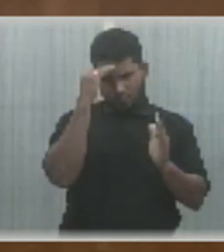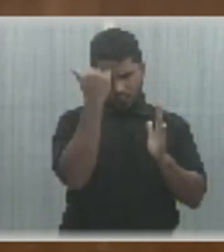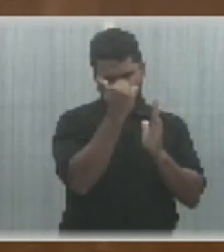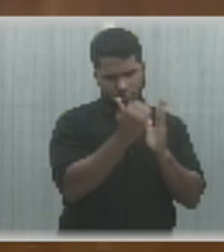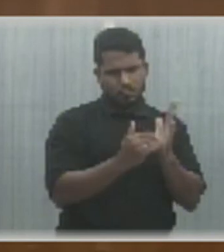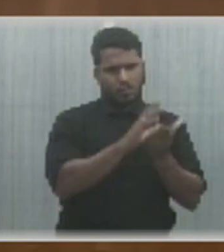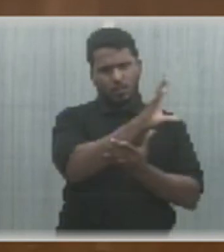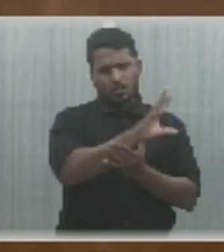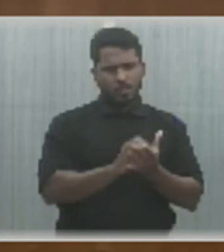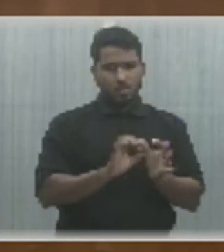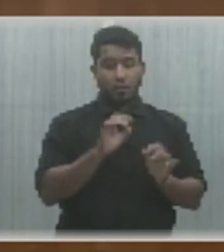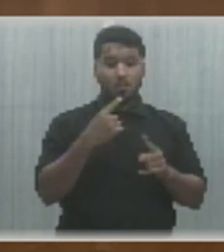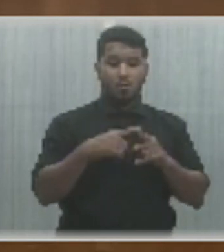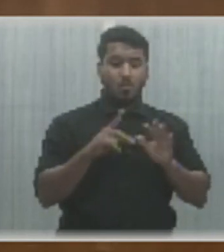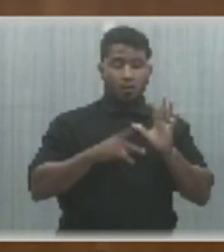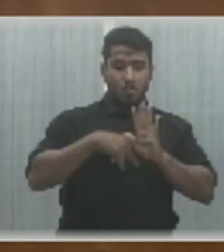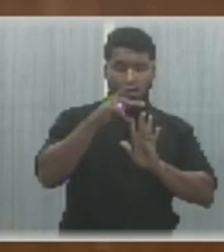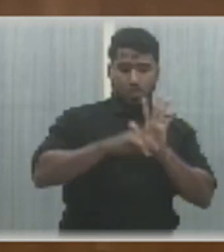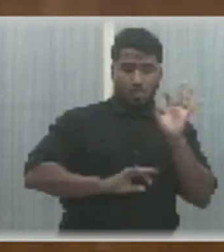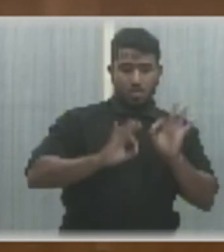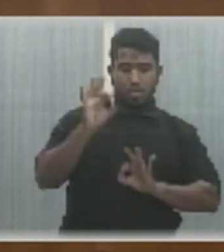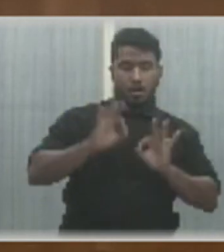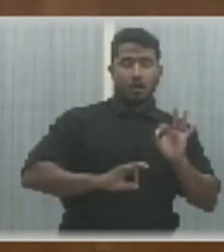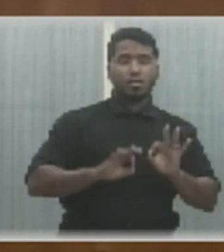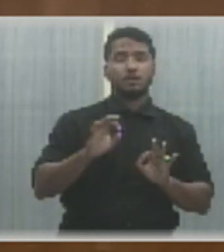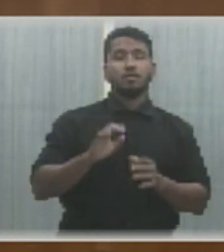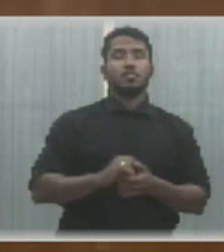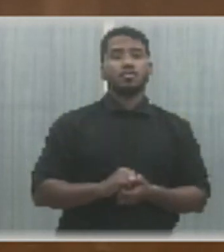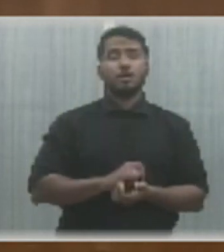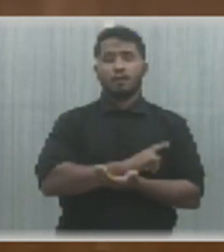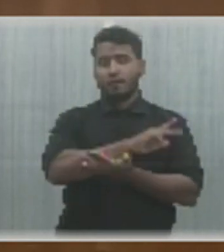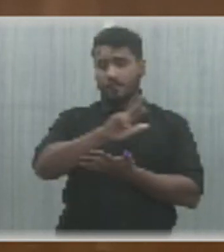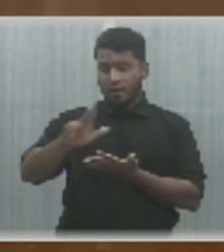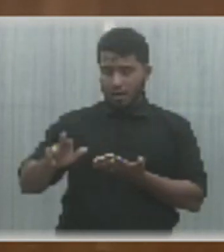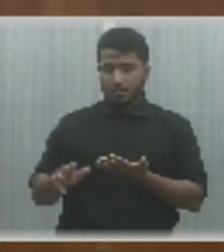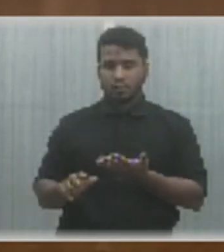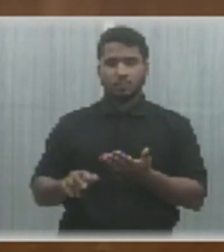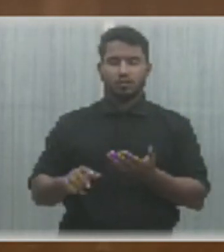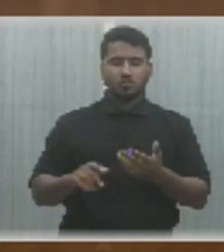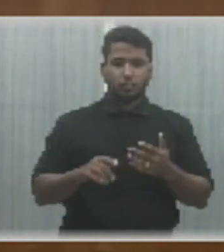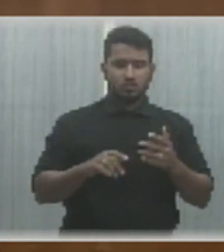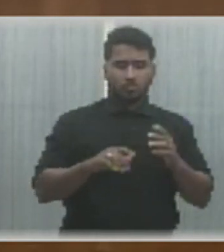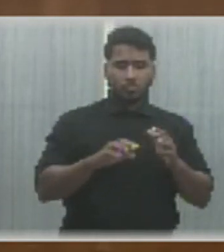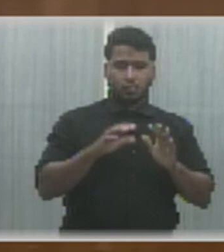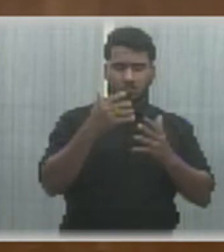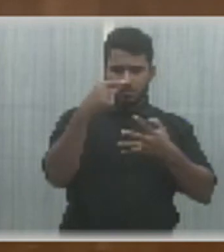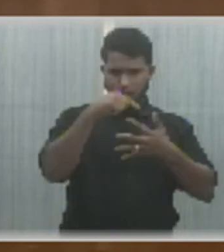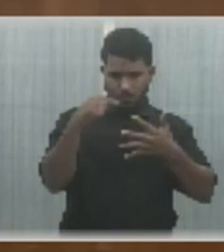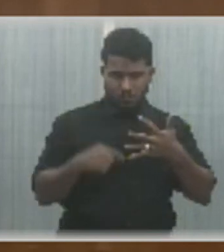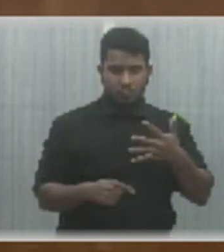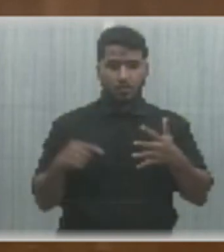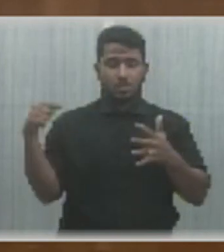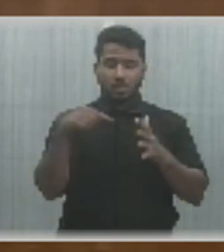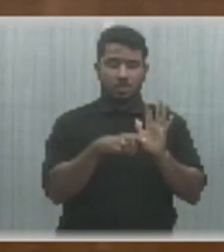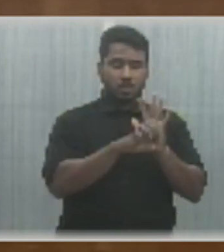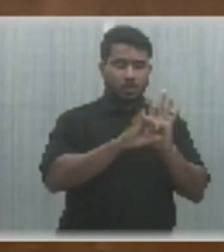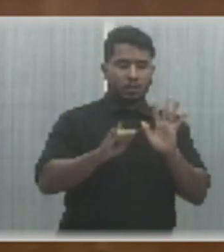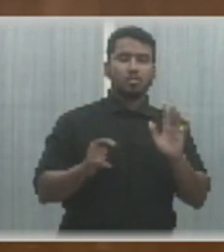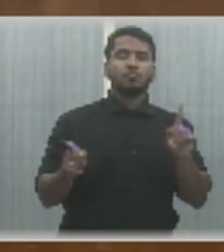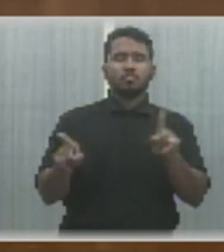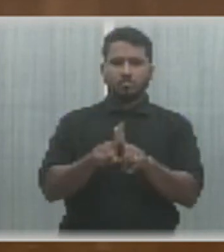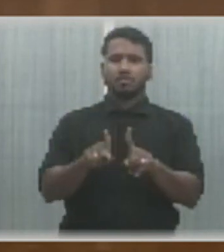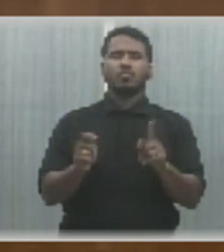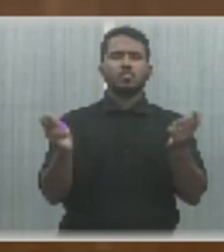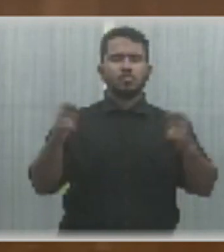de ação elaborado e que envolve vários processos eventuais. Lembrando que esse edital permite,